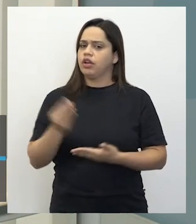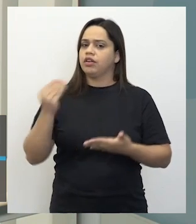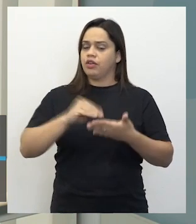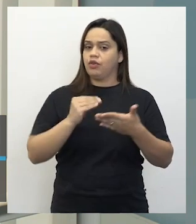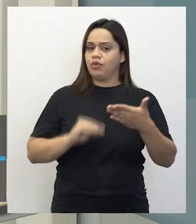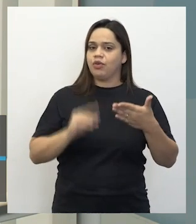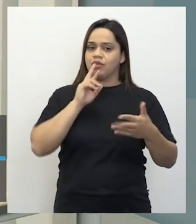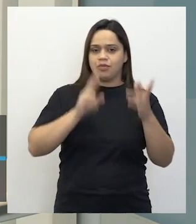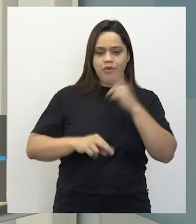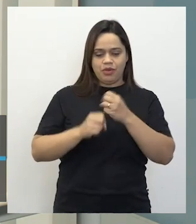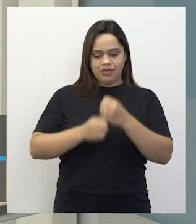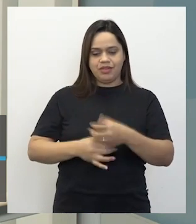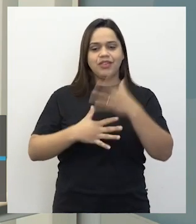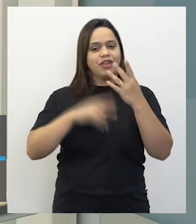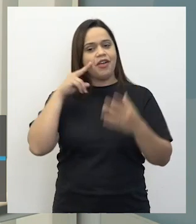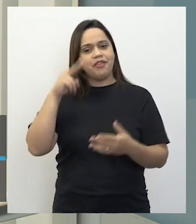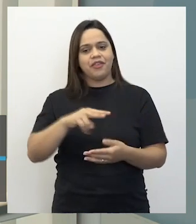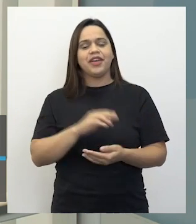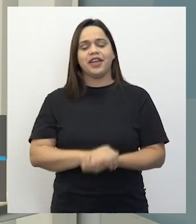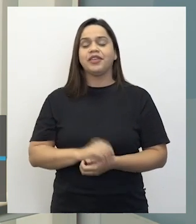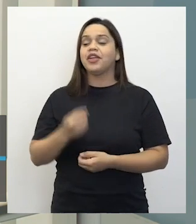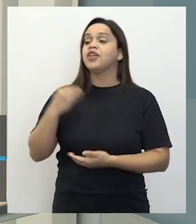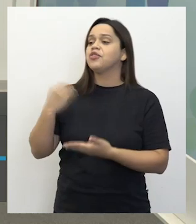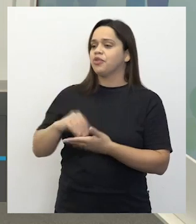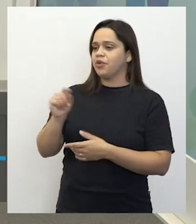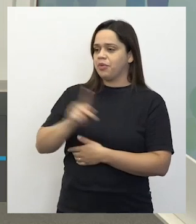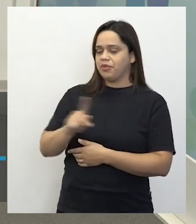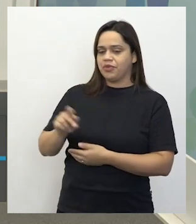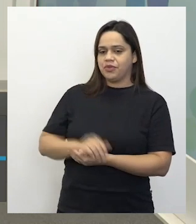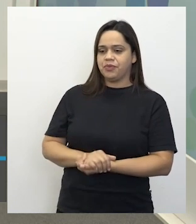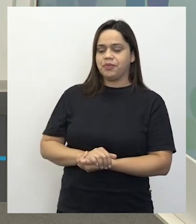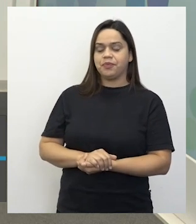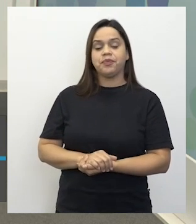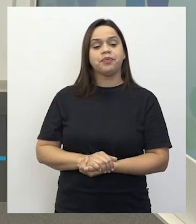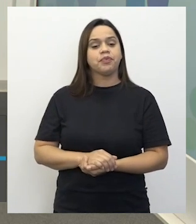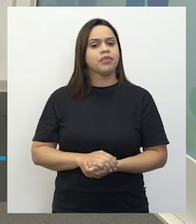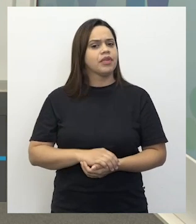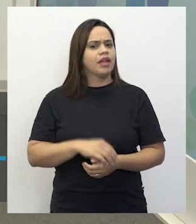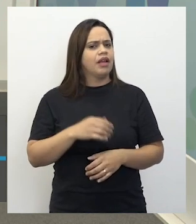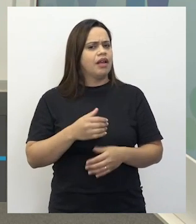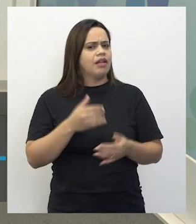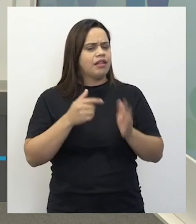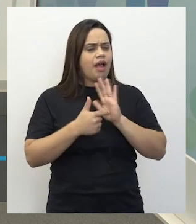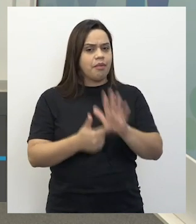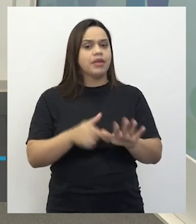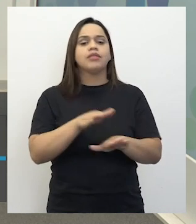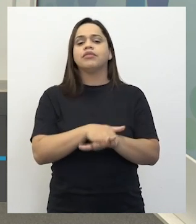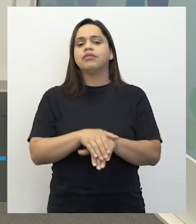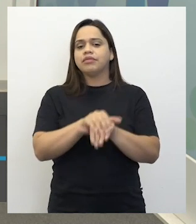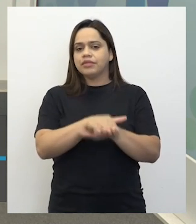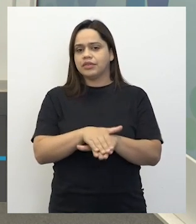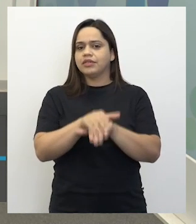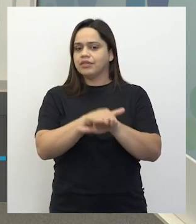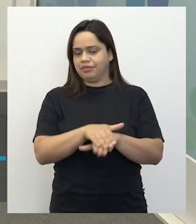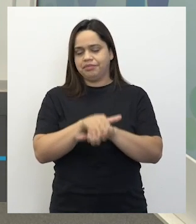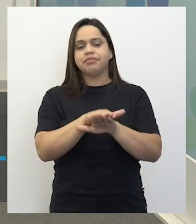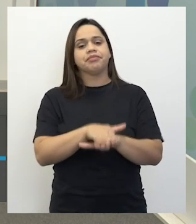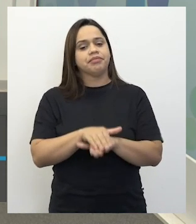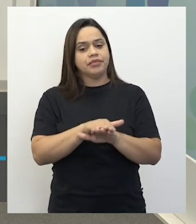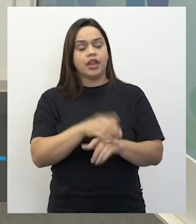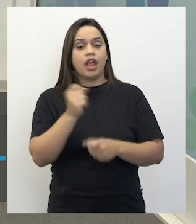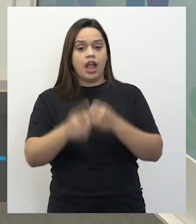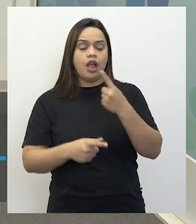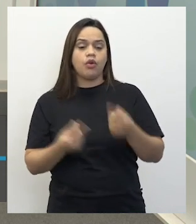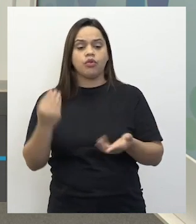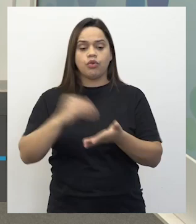resposta aí que eu estou vendo. O que eles colocaram? Espera aí, aqui tá parecendo tartaruga. Tartaruga. É, Alguns até